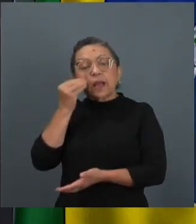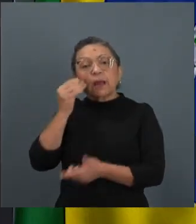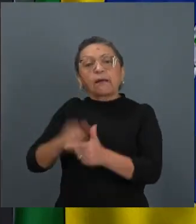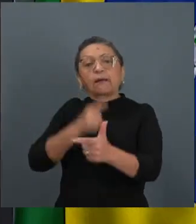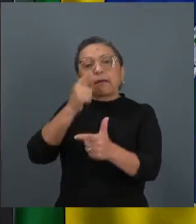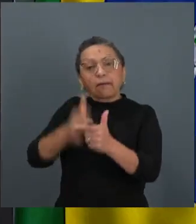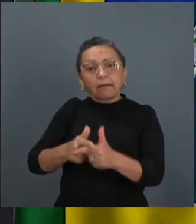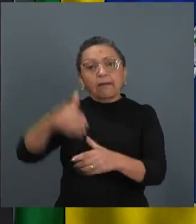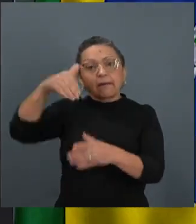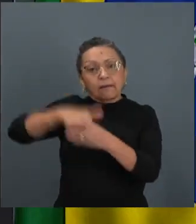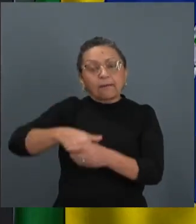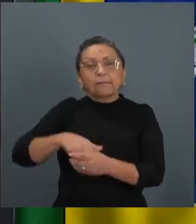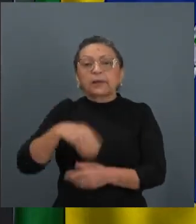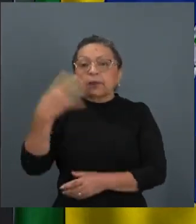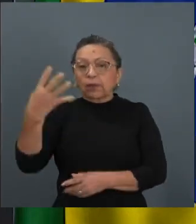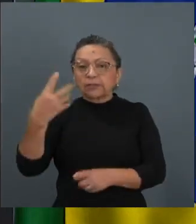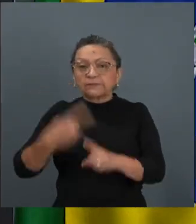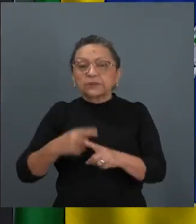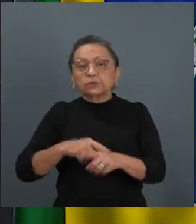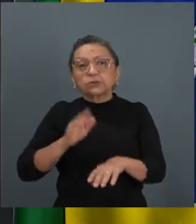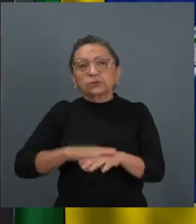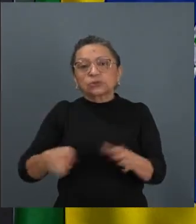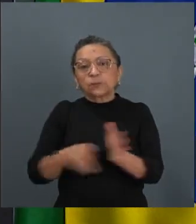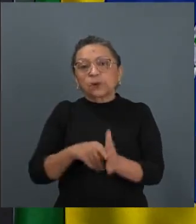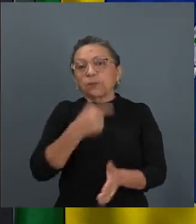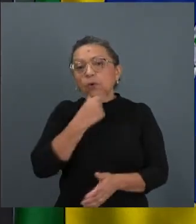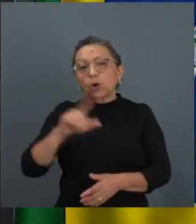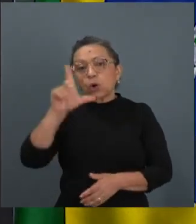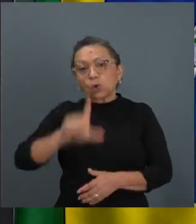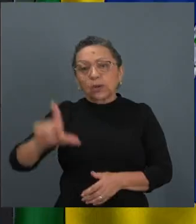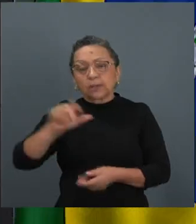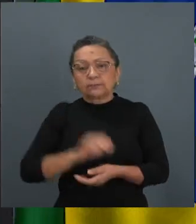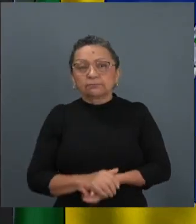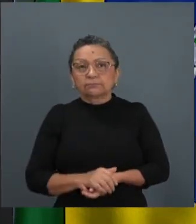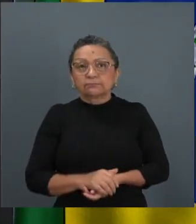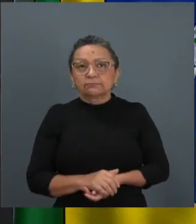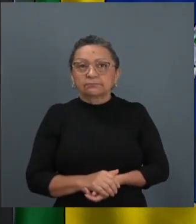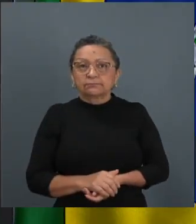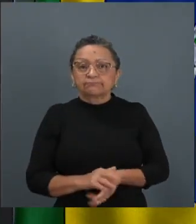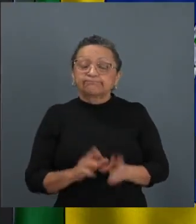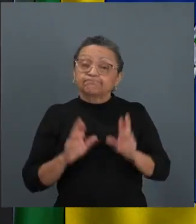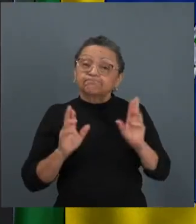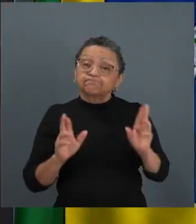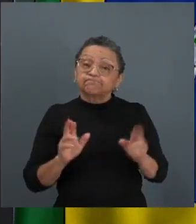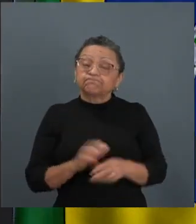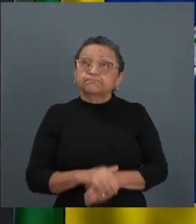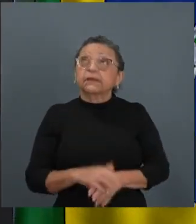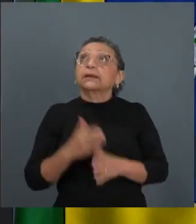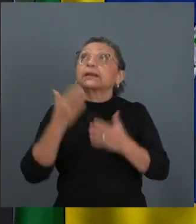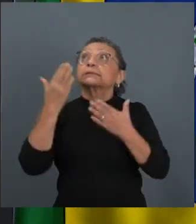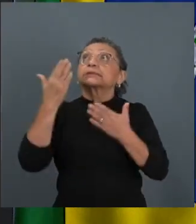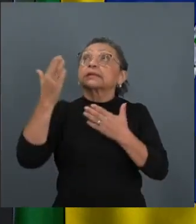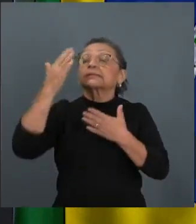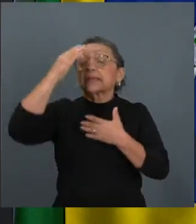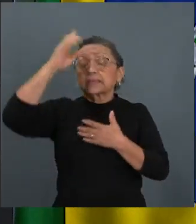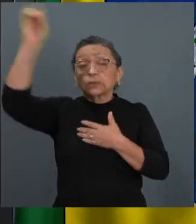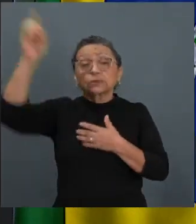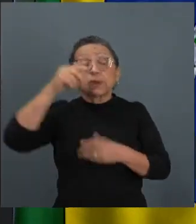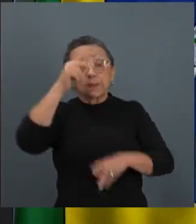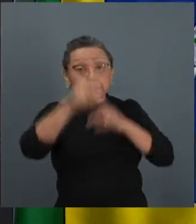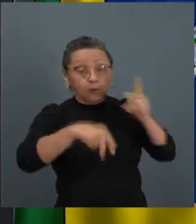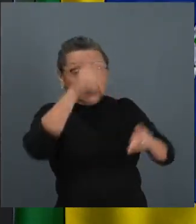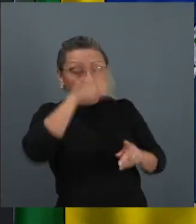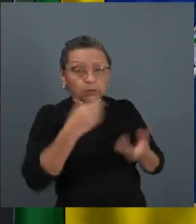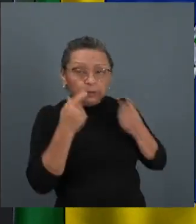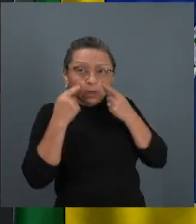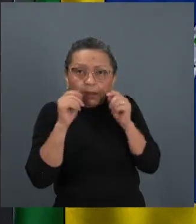reeleger pela 4ª vez o senhor Lula da Silva. Graças ao meu bom Deus, a população brasileira está